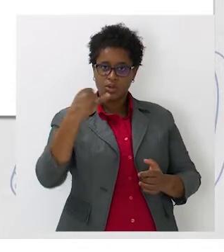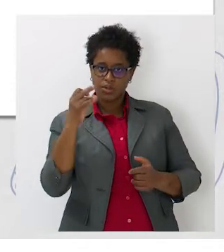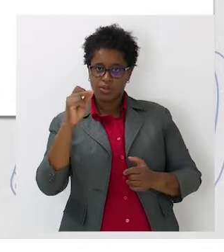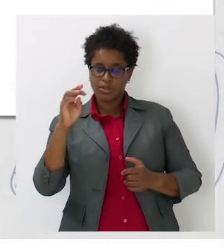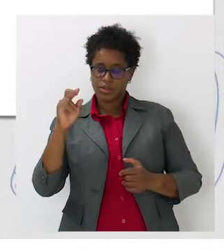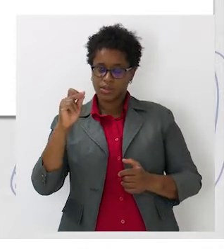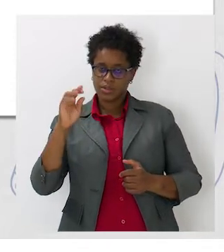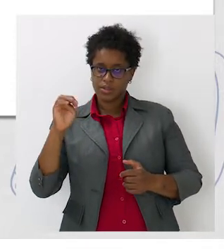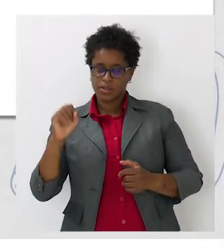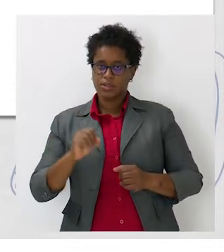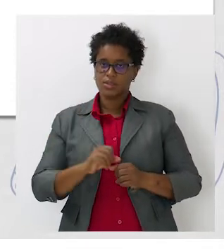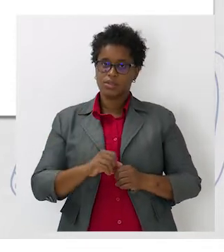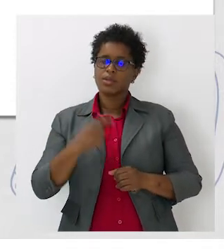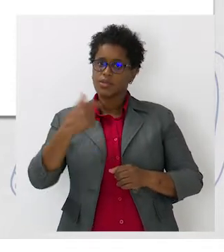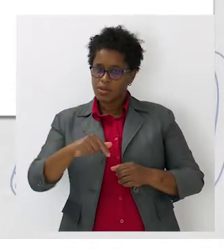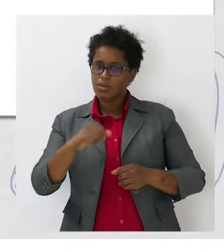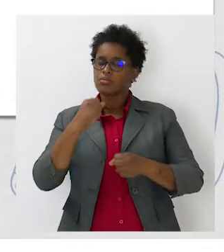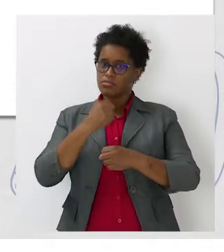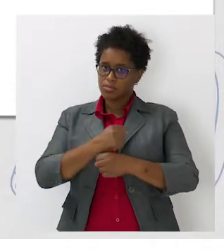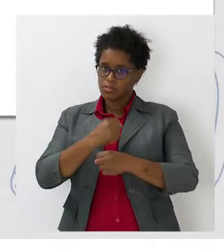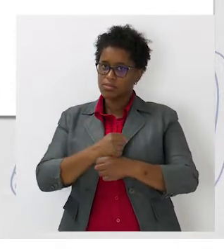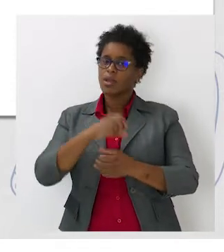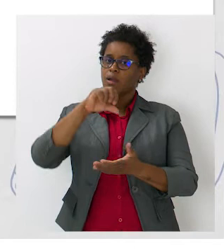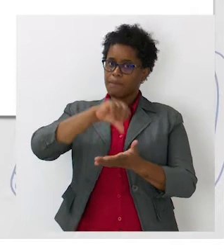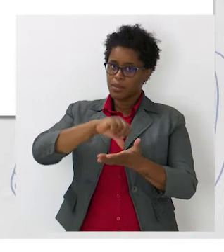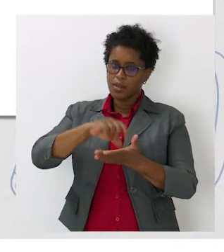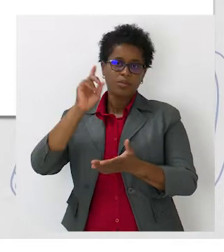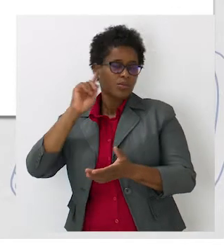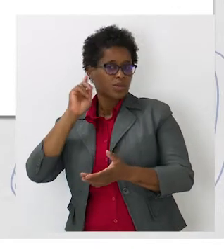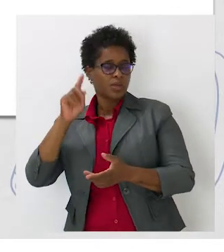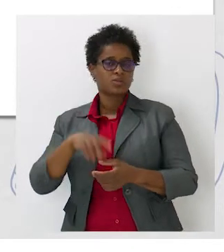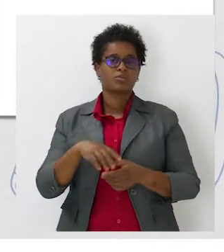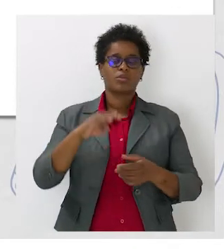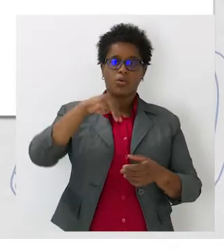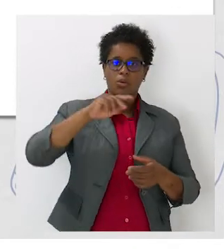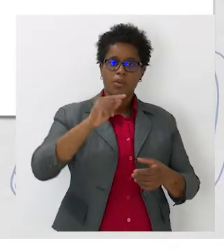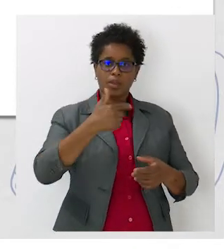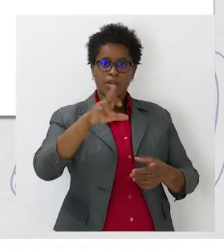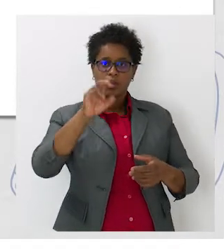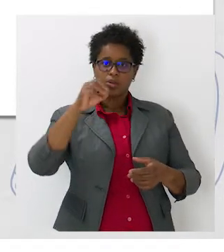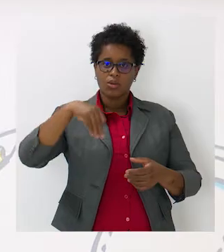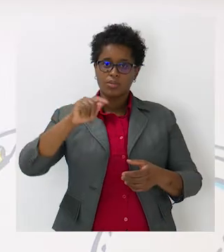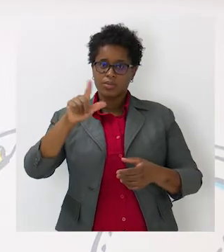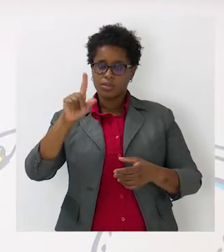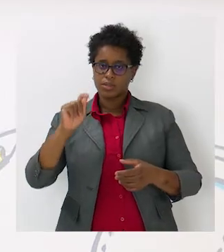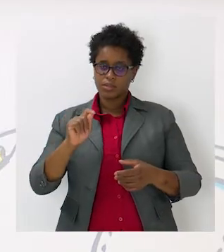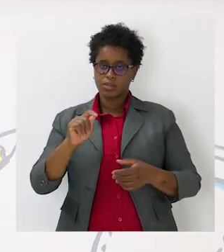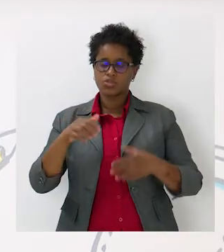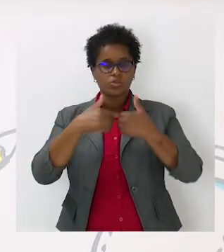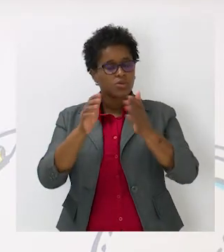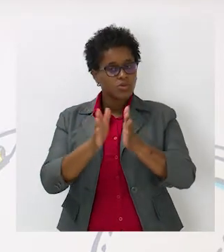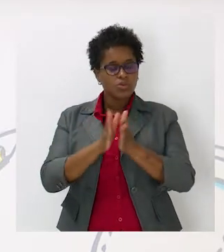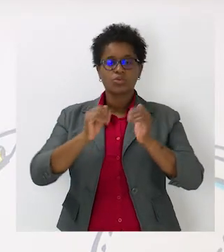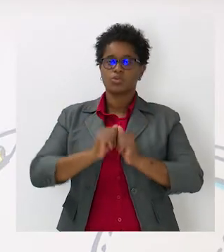colônias desempenhavam um papel de capital importância para com a metrópole,